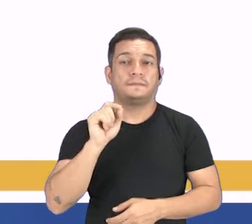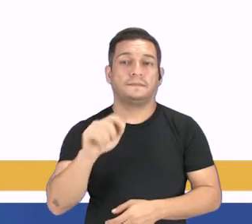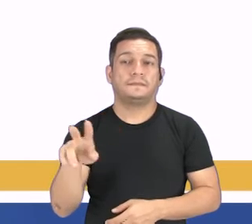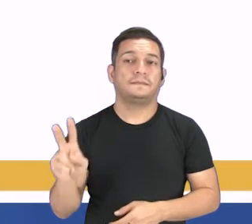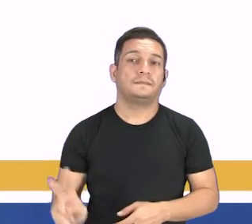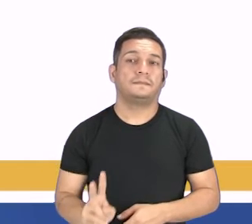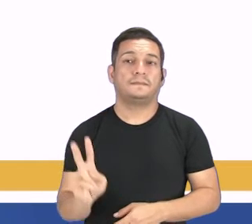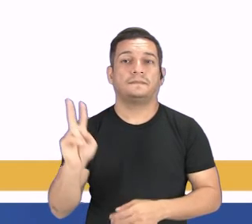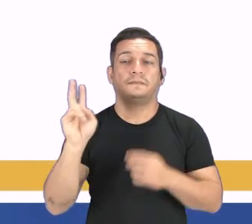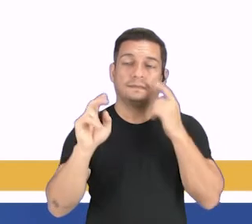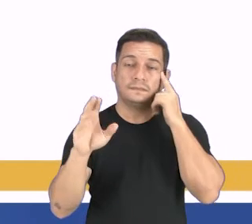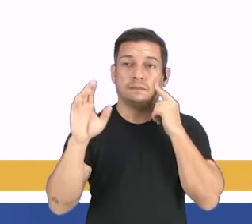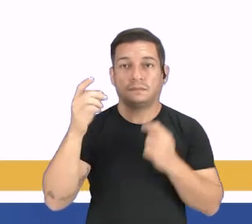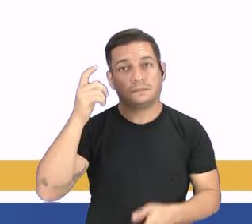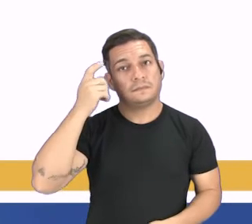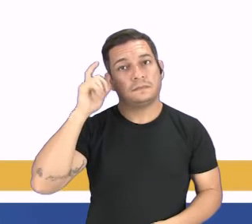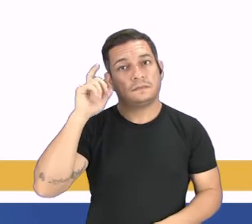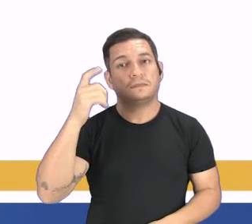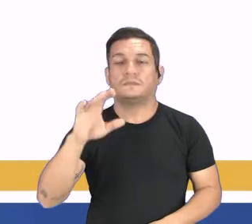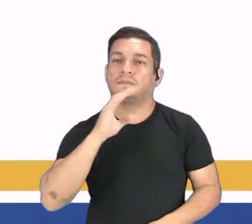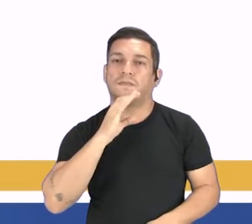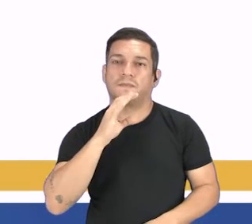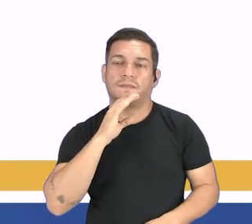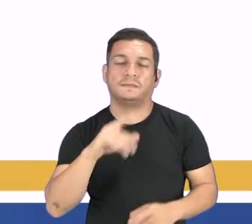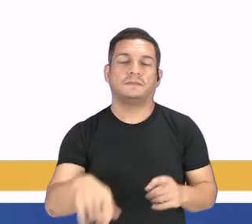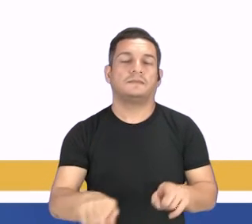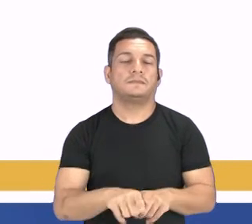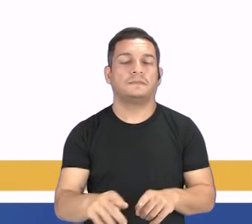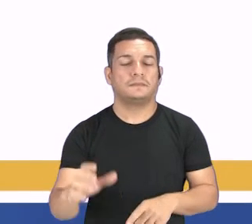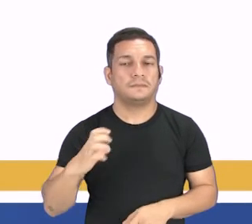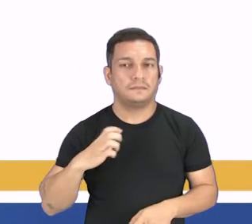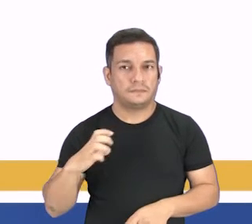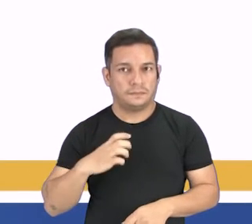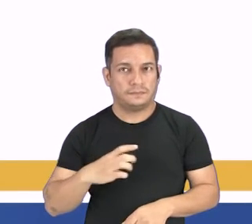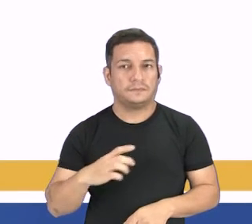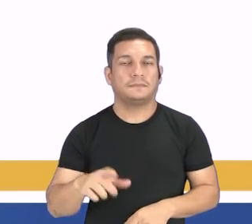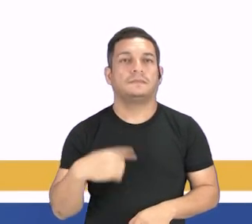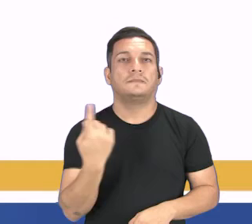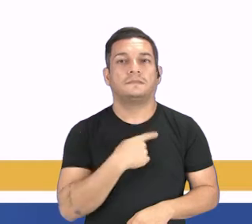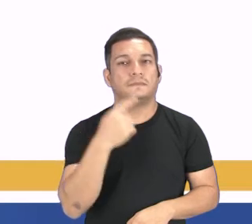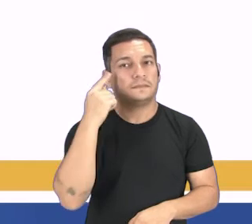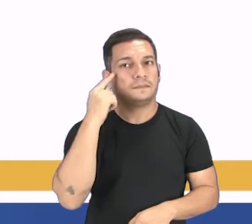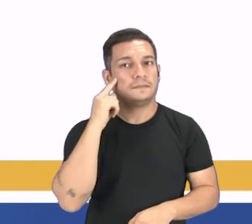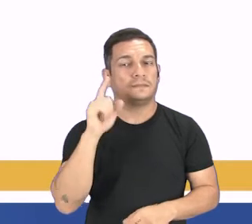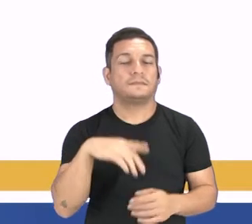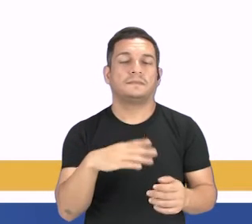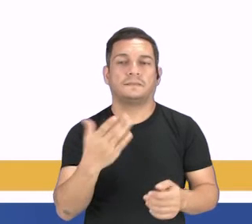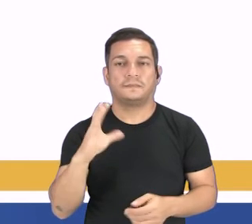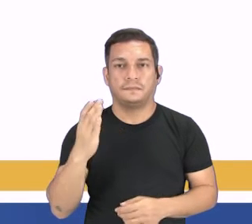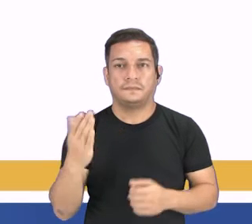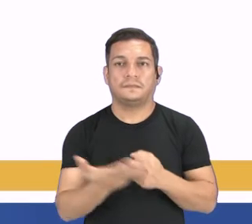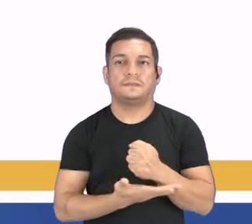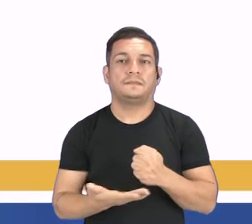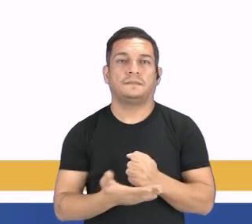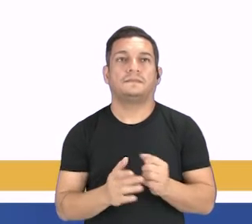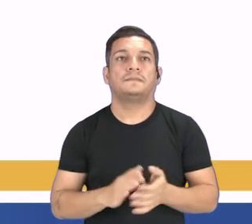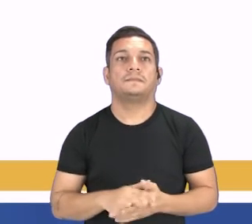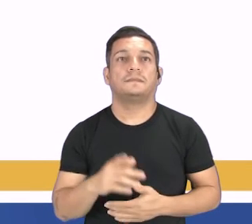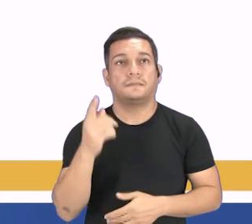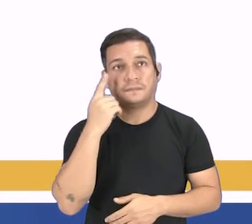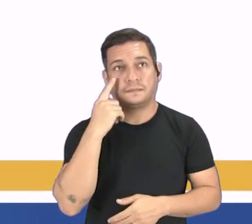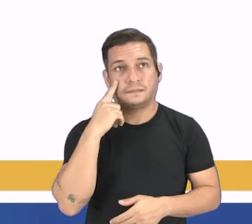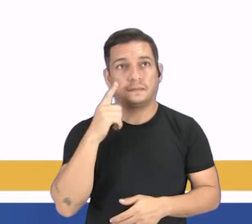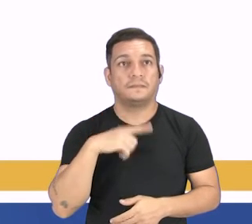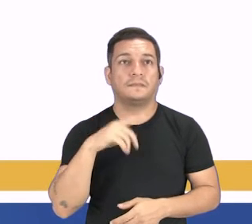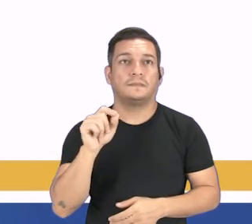esses valores cognitivos e valores éticos que a gente pensou um pouco sobre a ciência.